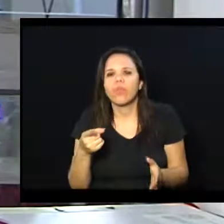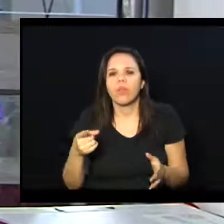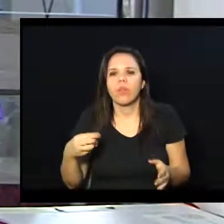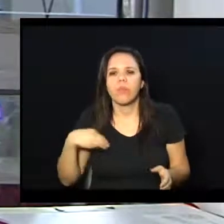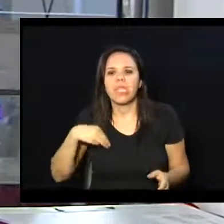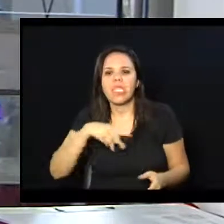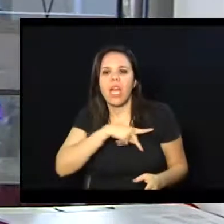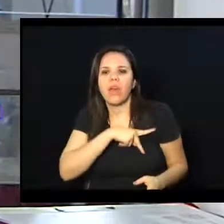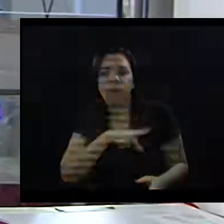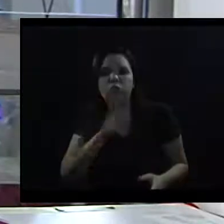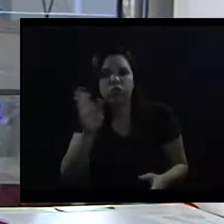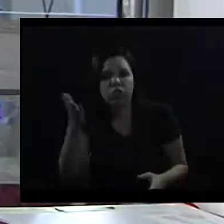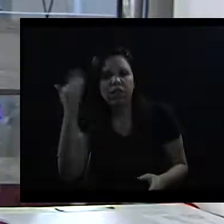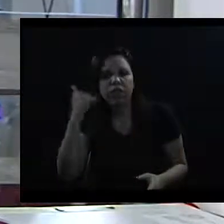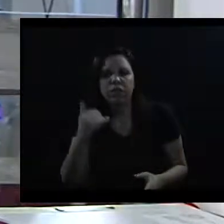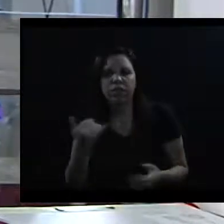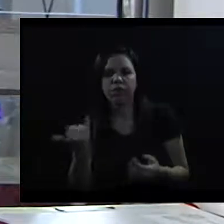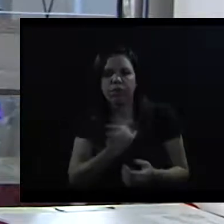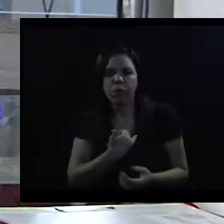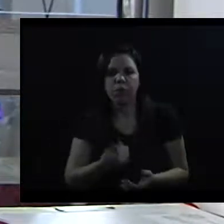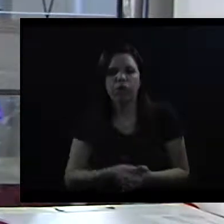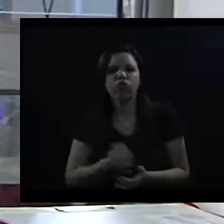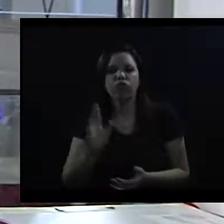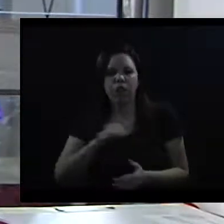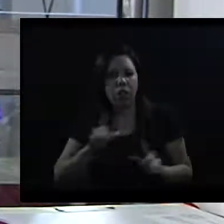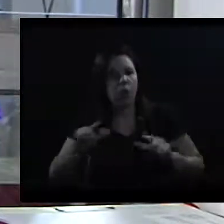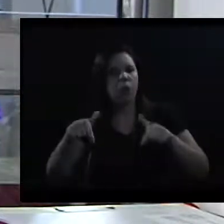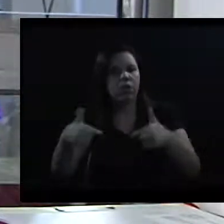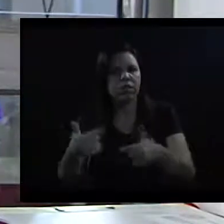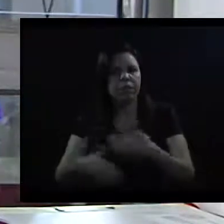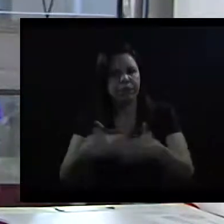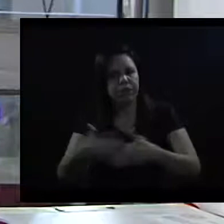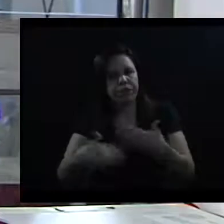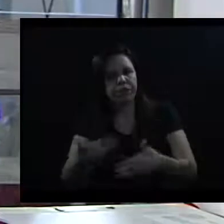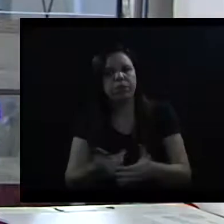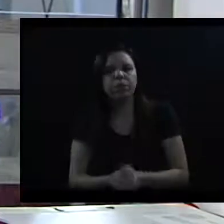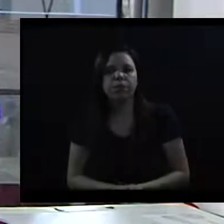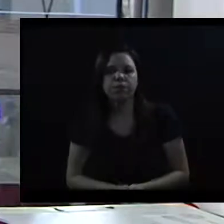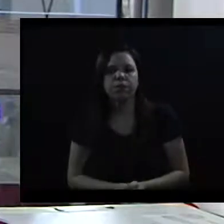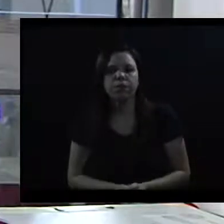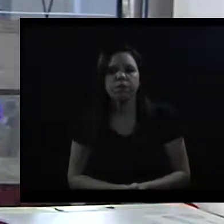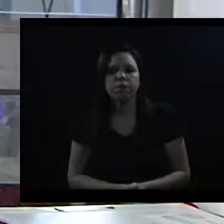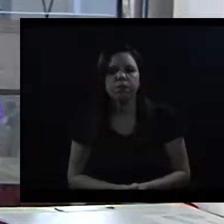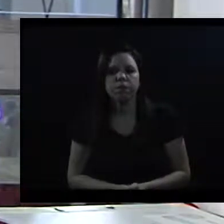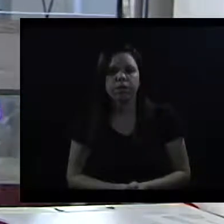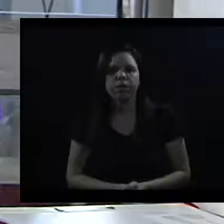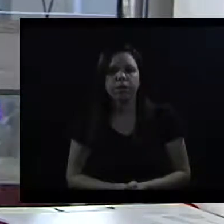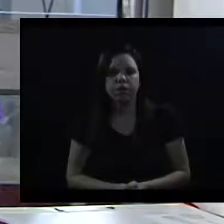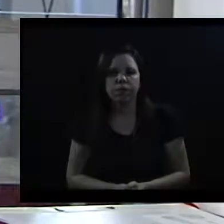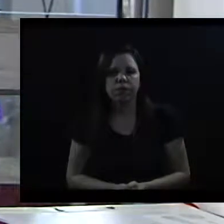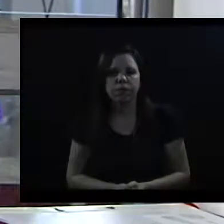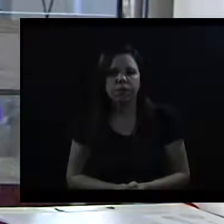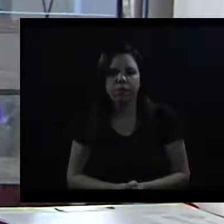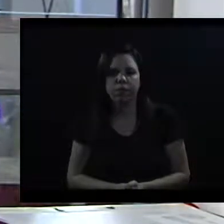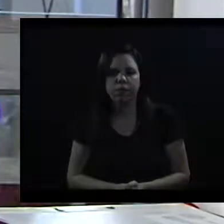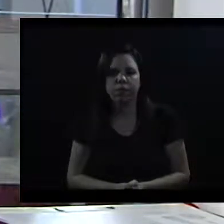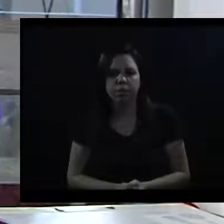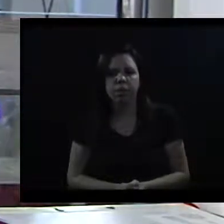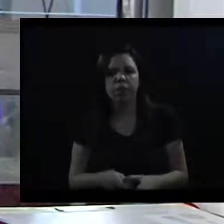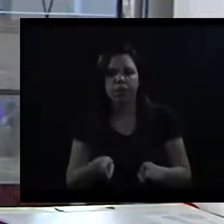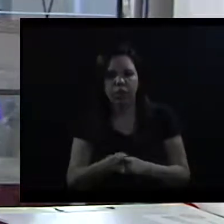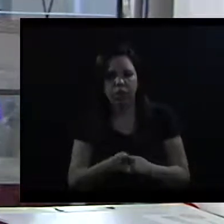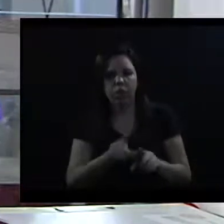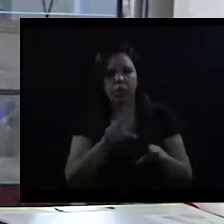nos informou que já existe uma ação em andamento relacionada ao reajuste de 2014, mas que foi anexado